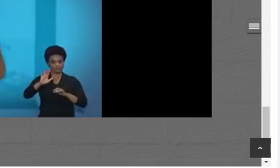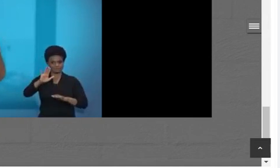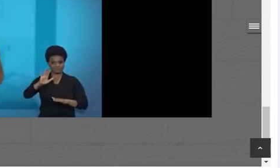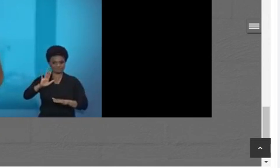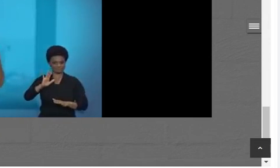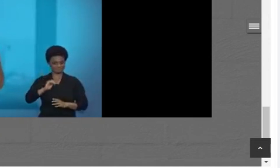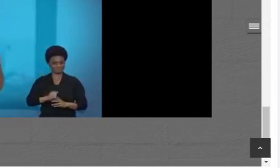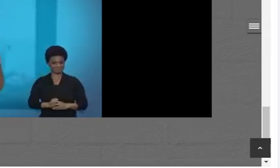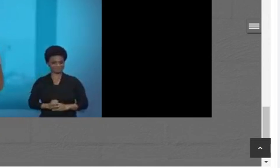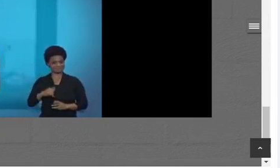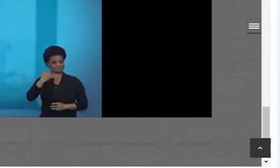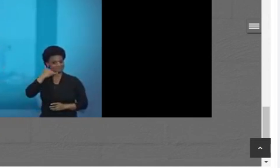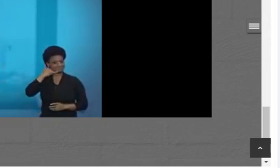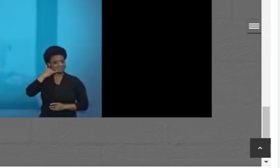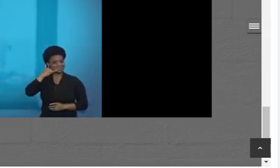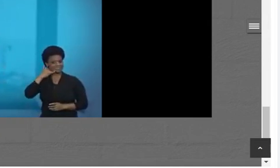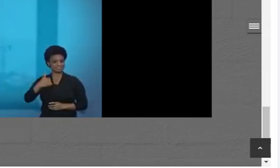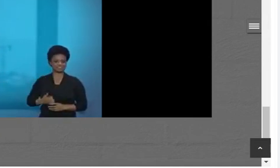Opa, pera aí.